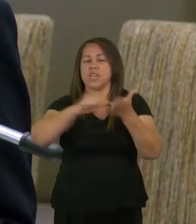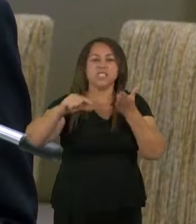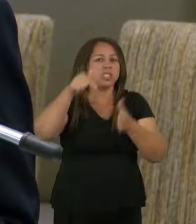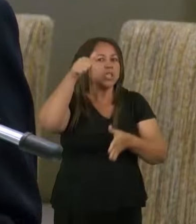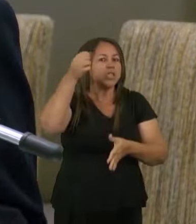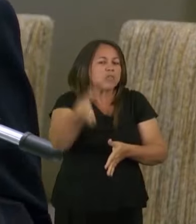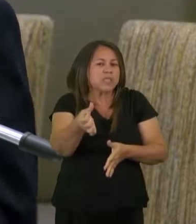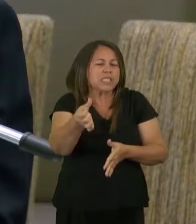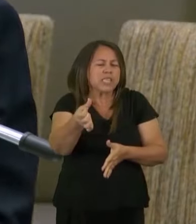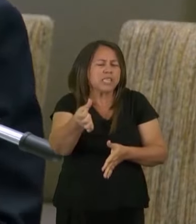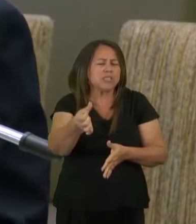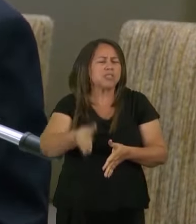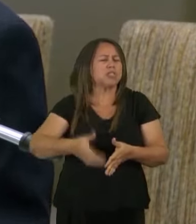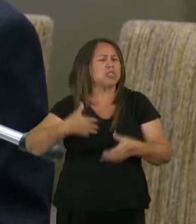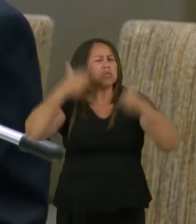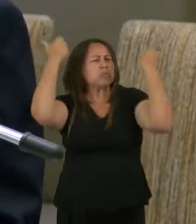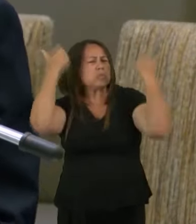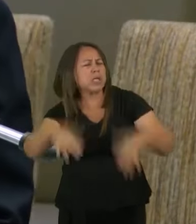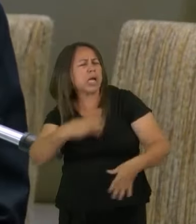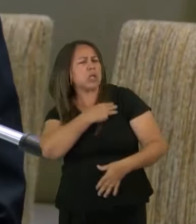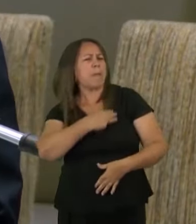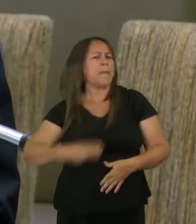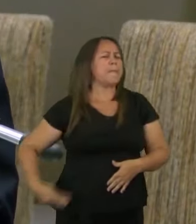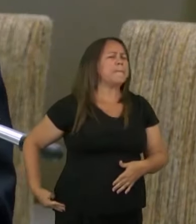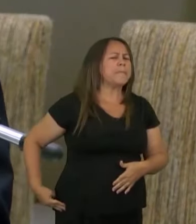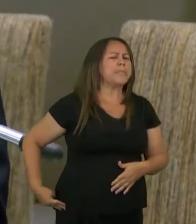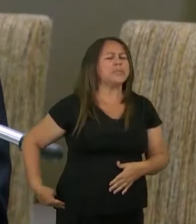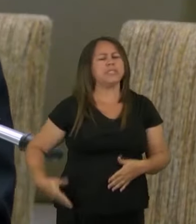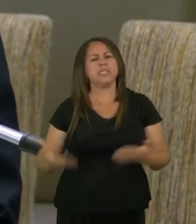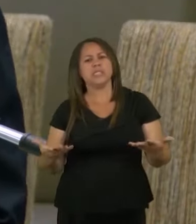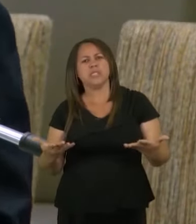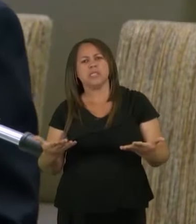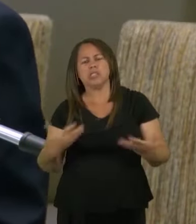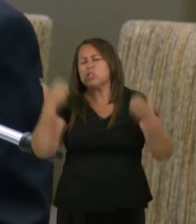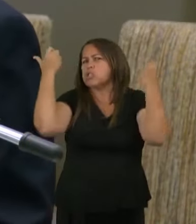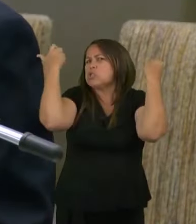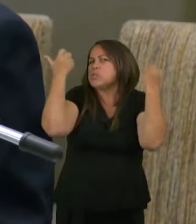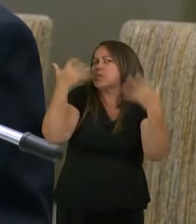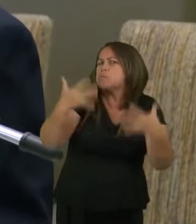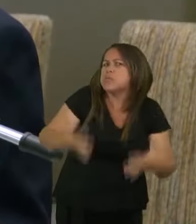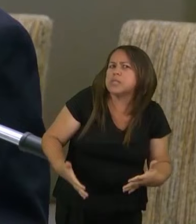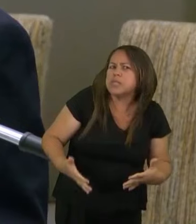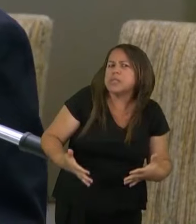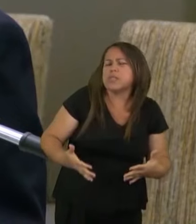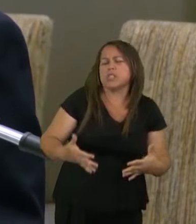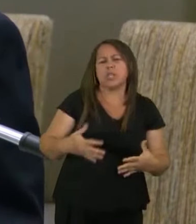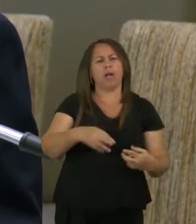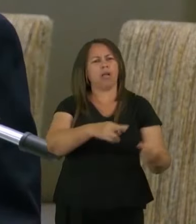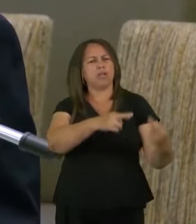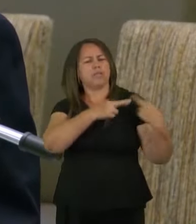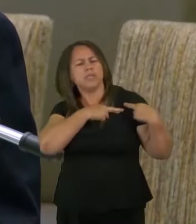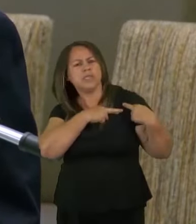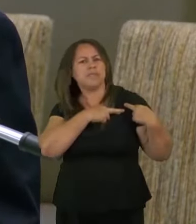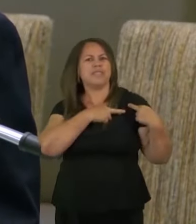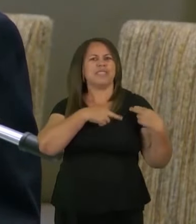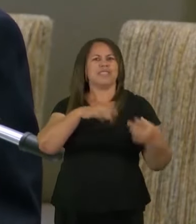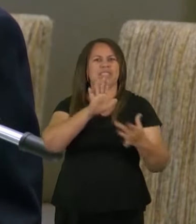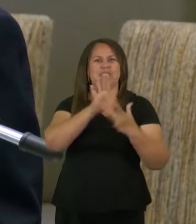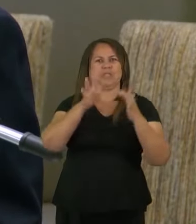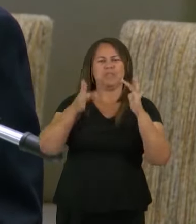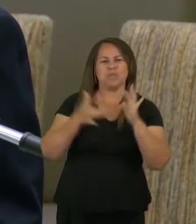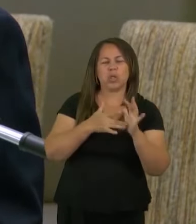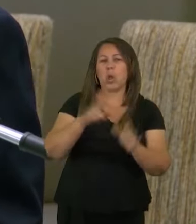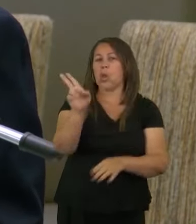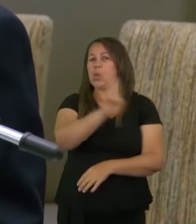versículo 6, falando sobre o Messias, ele diz que o principado está sobre os seus ombros e o